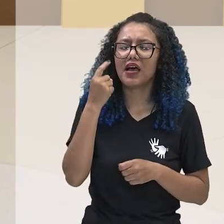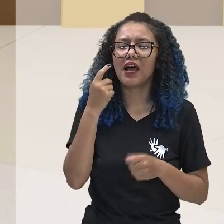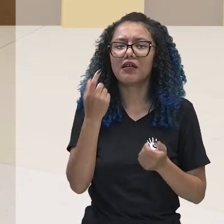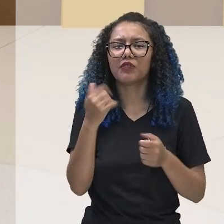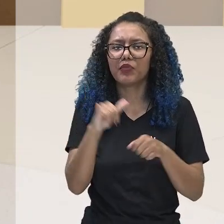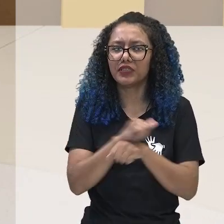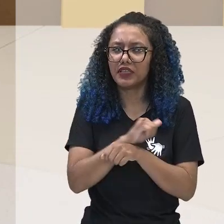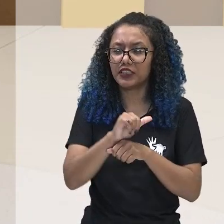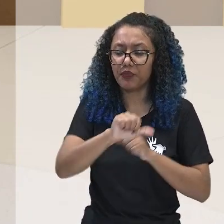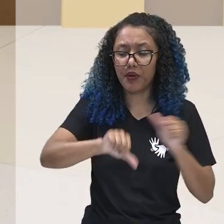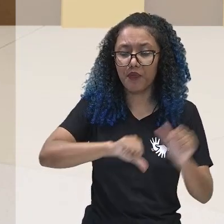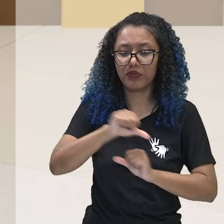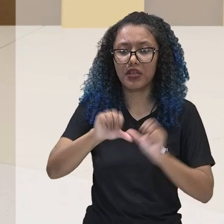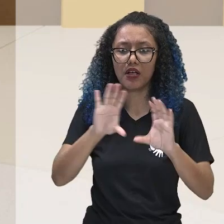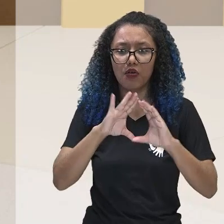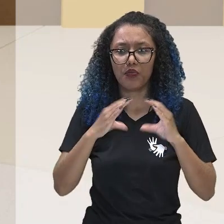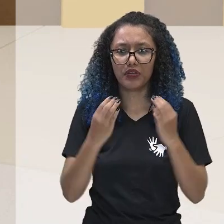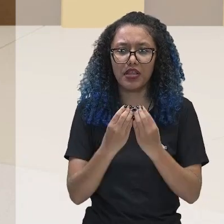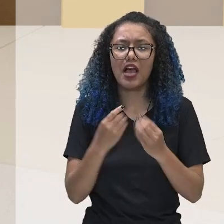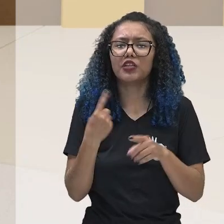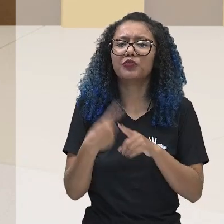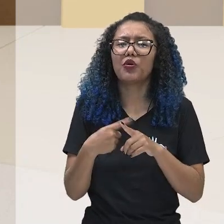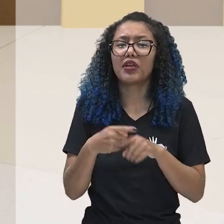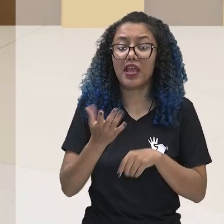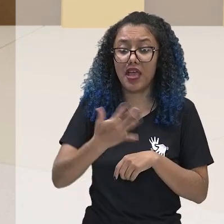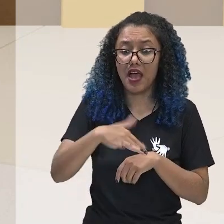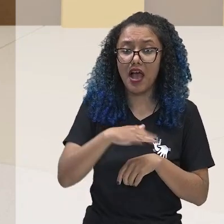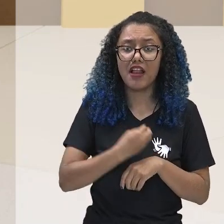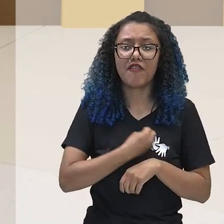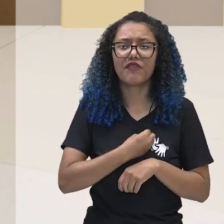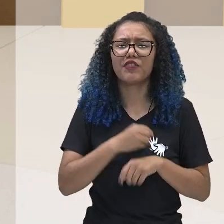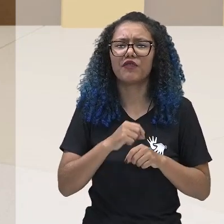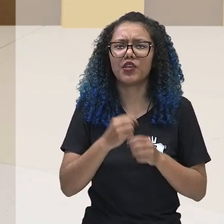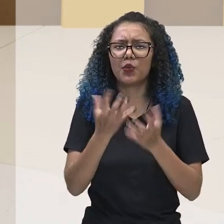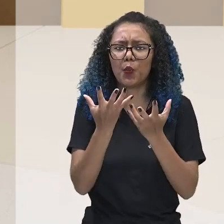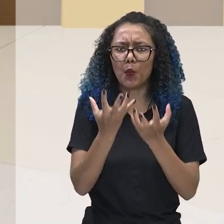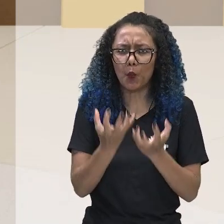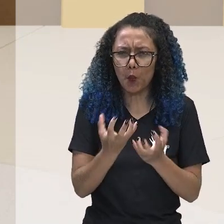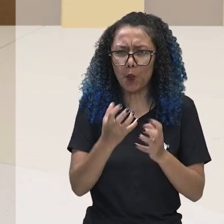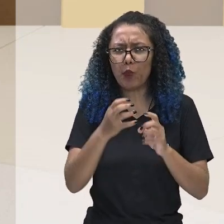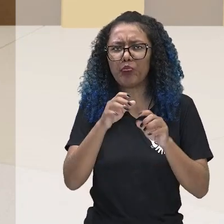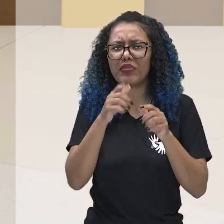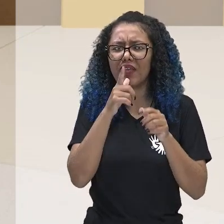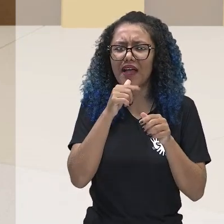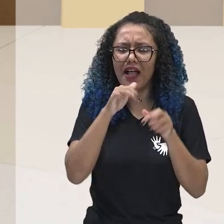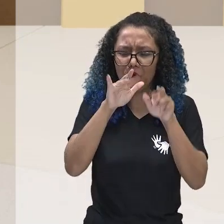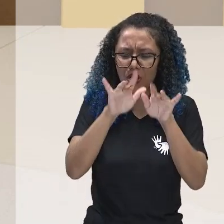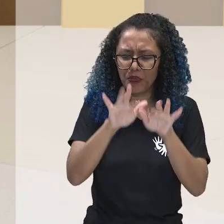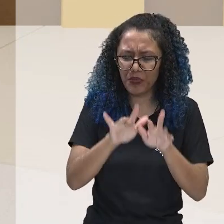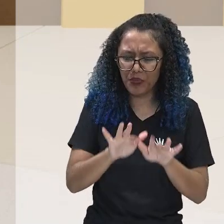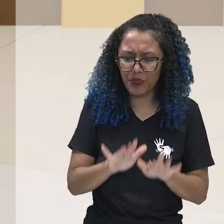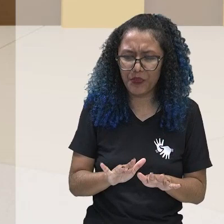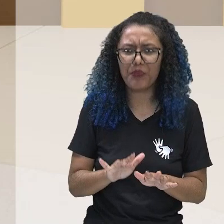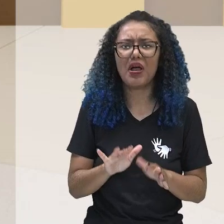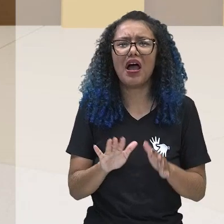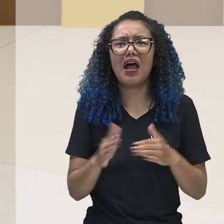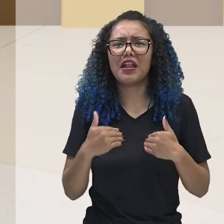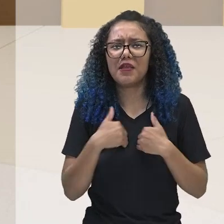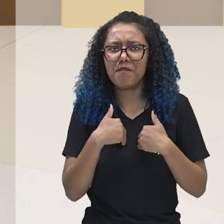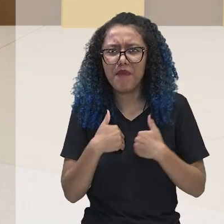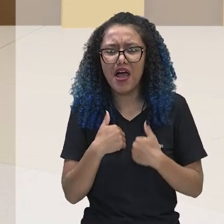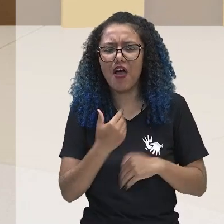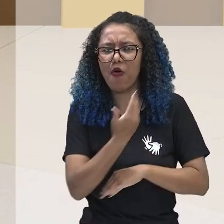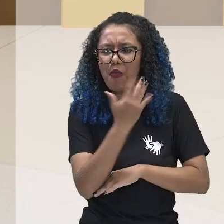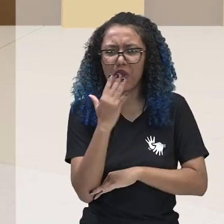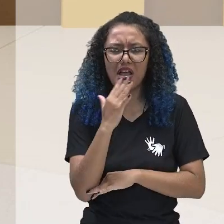dele, que atravessava uma seca devastadora. Os animais, as plantações, tudo estava morrendo, a terra estava seca, e